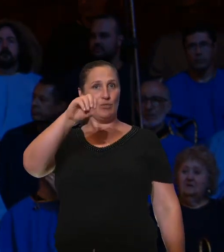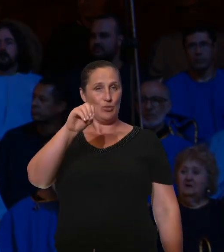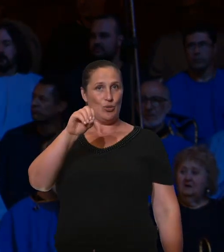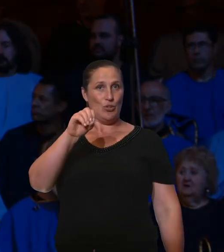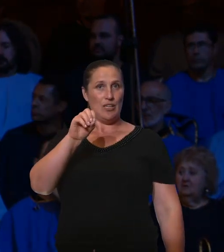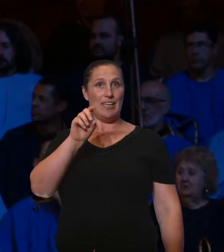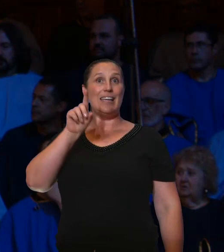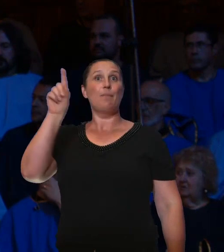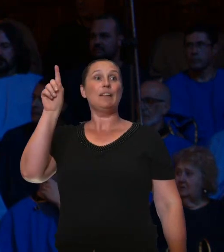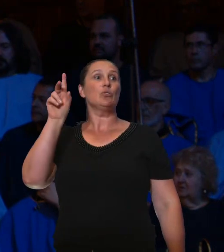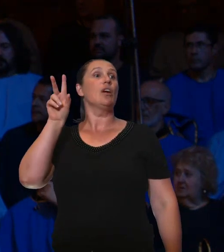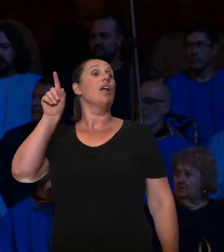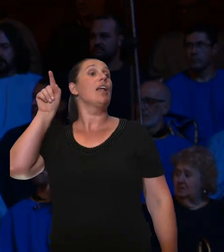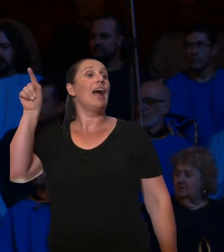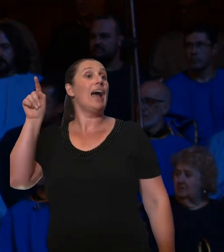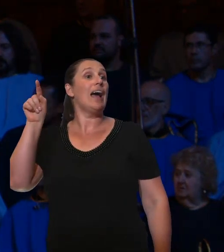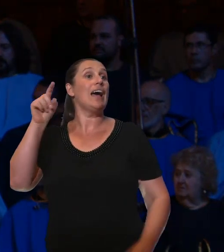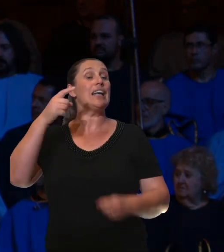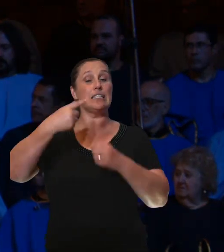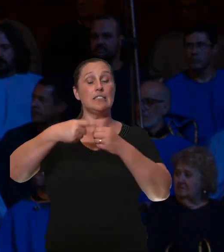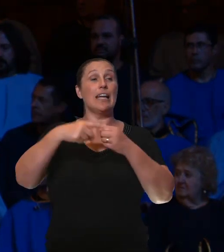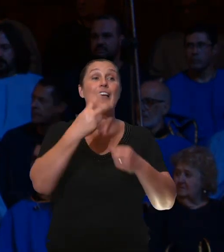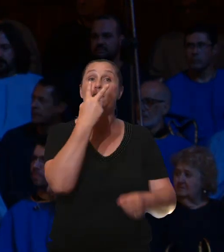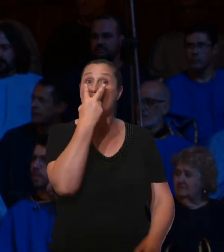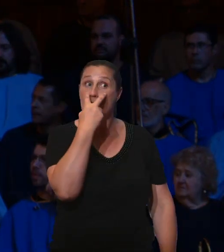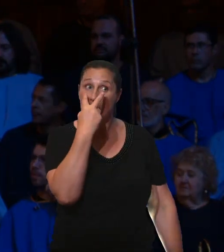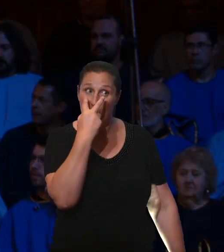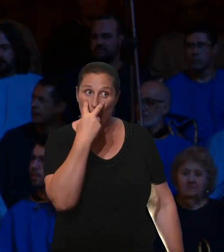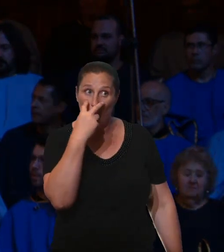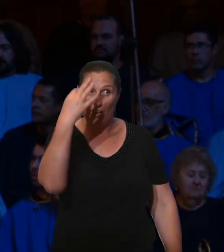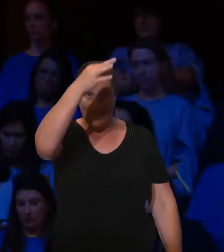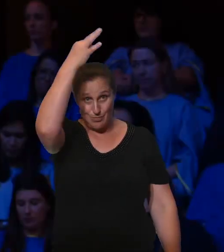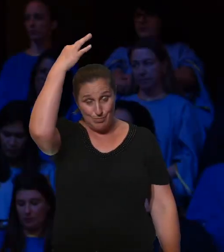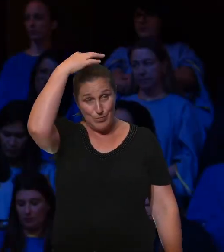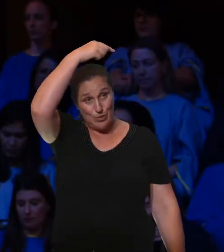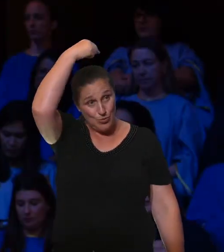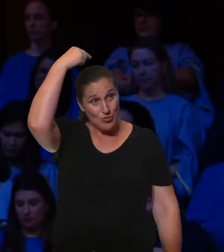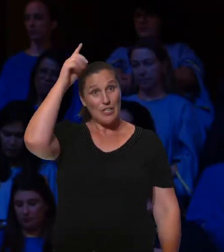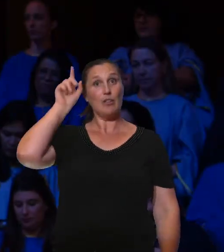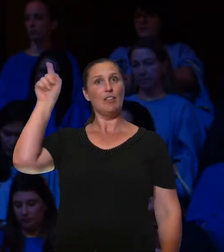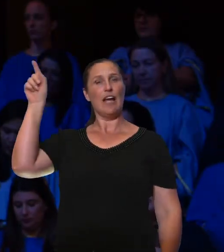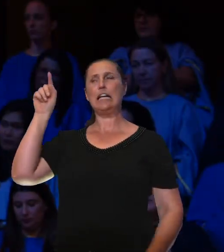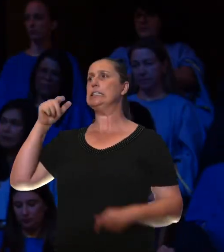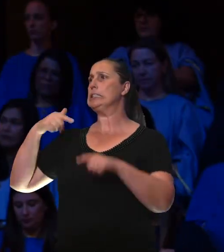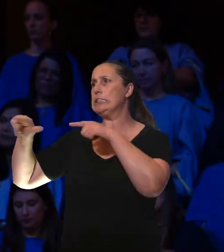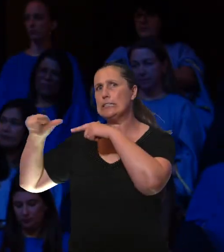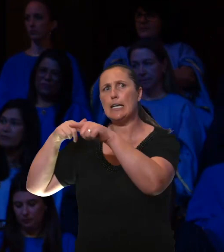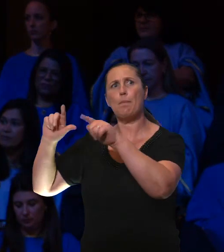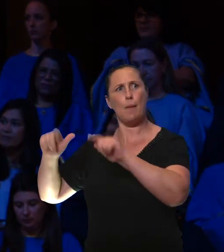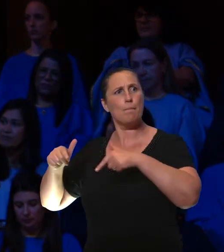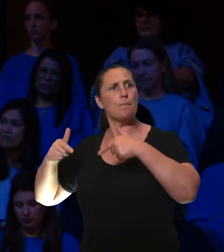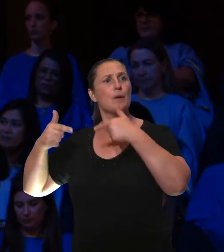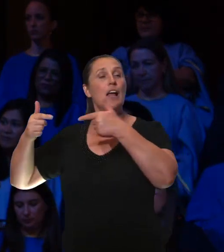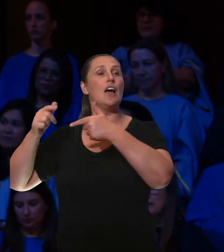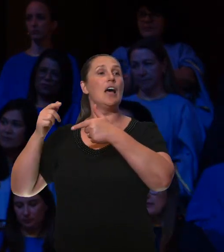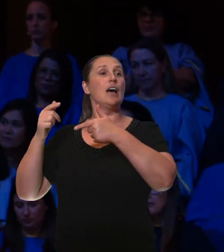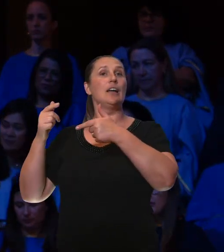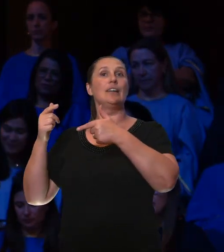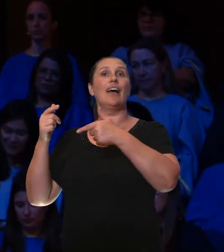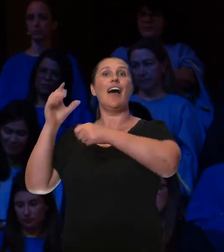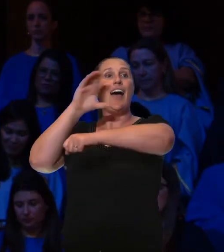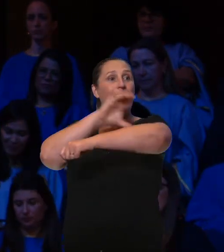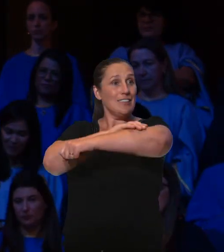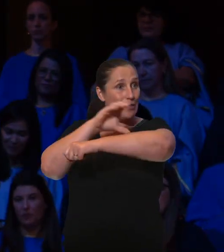em Vitória, Espírito Santo, e ele tem feito um trabalho maravilhoso à frente da Assembleia de Deus ali,